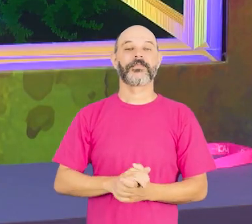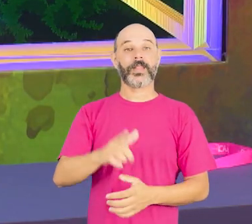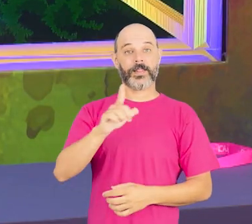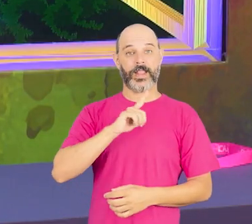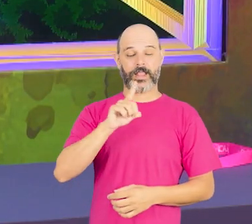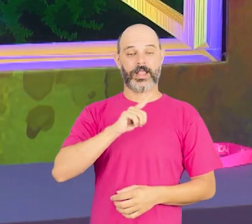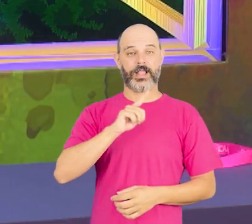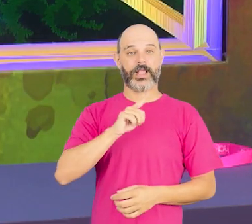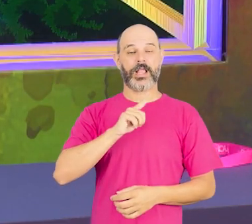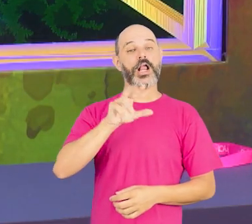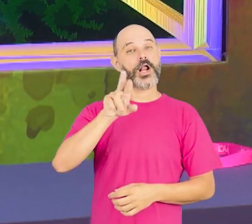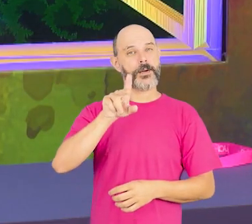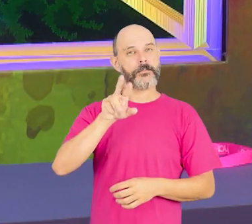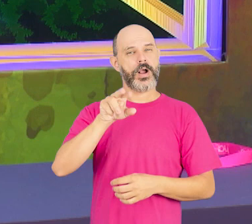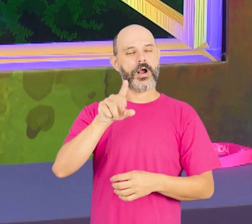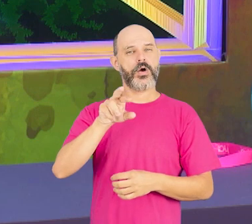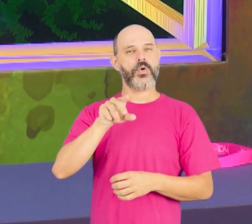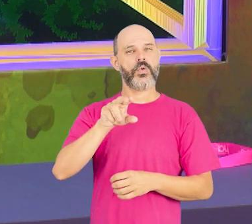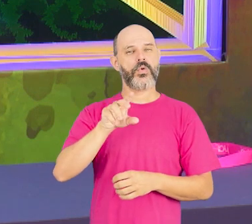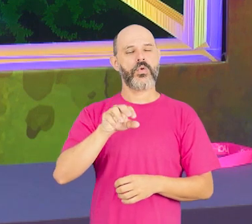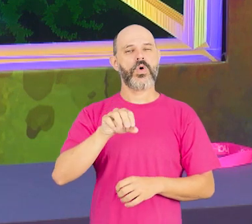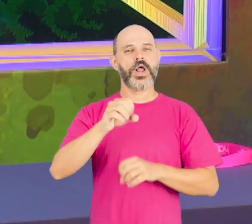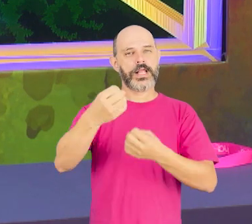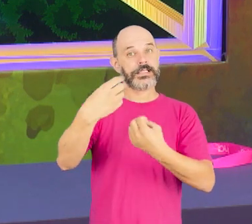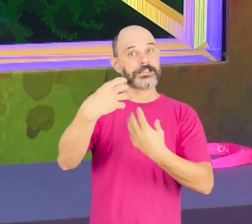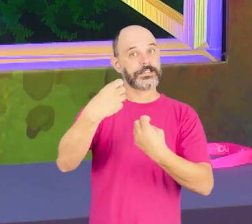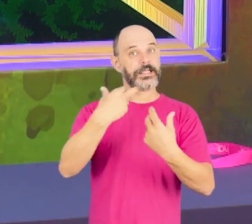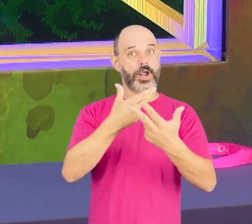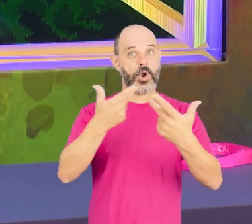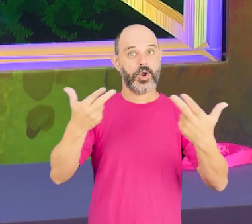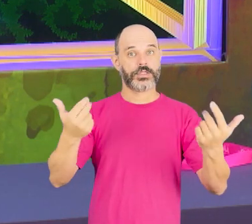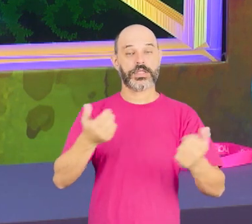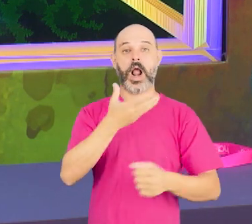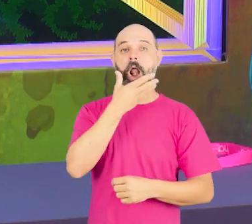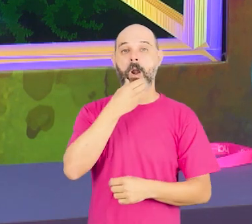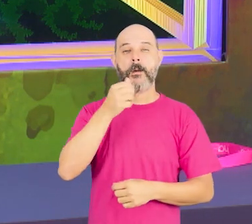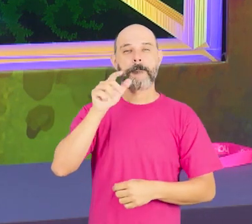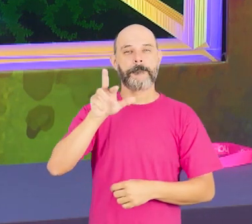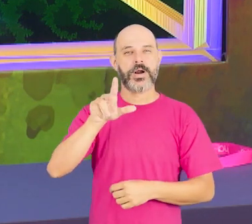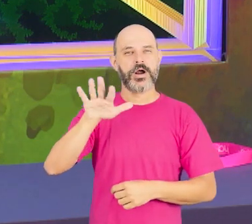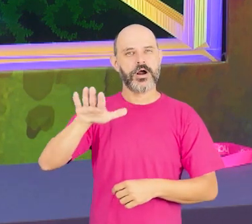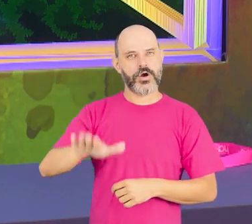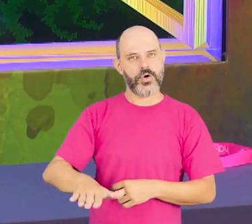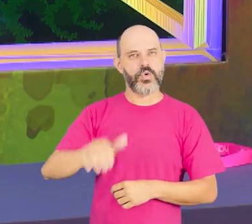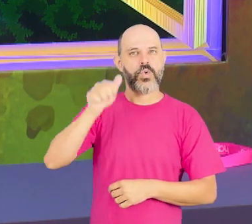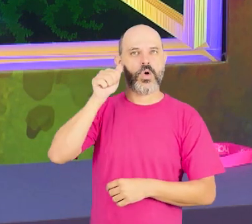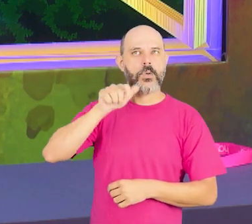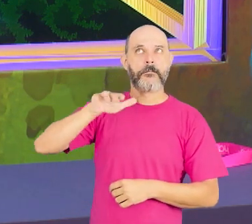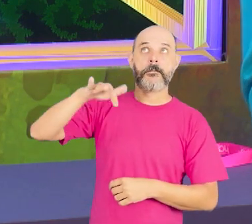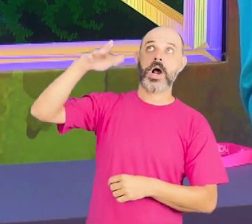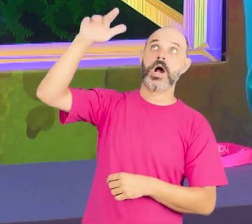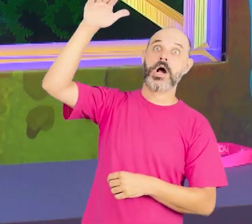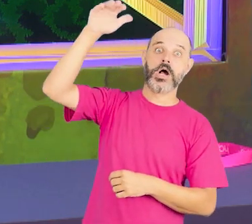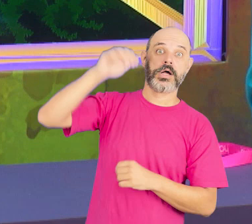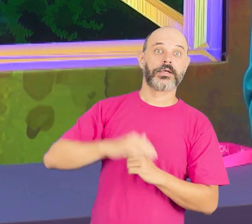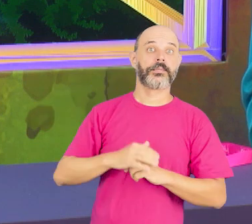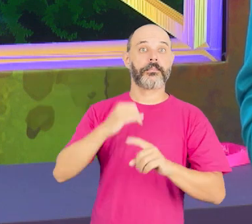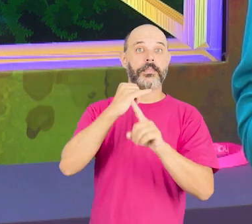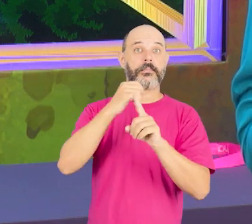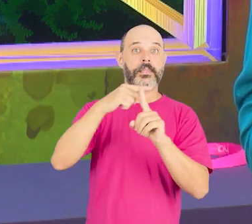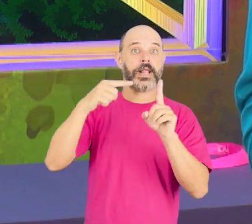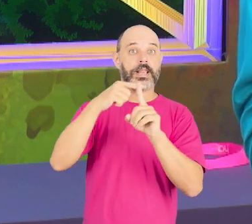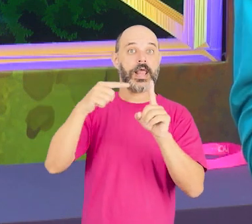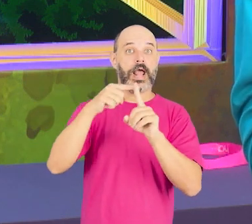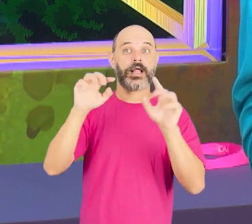Ter um irmão ensina muitas coisas. Irmãozinho, irmãzona, irmãos de metade de família, irmão